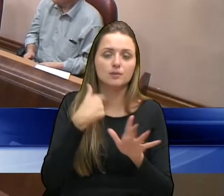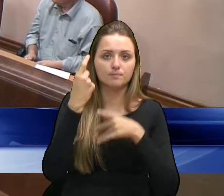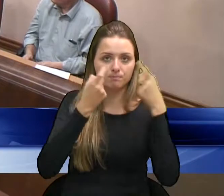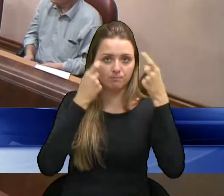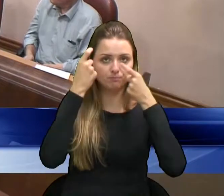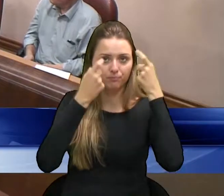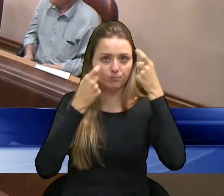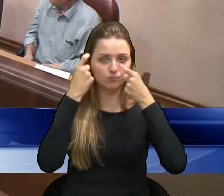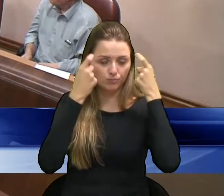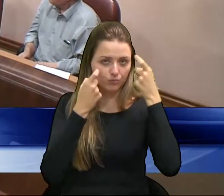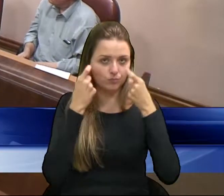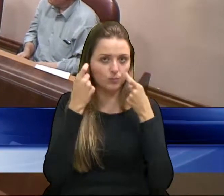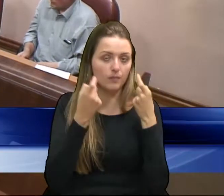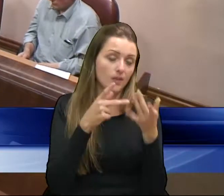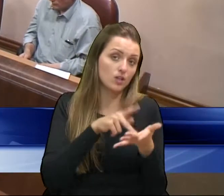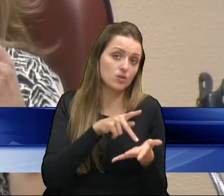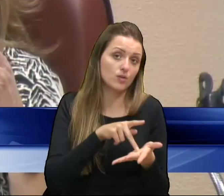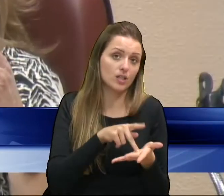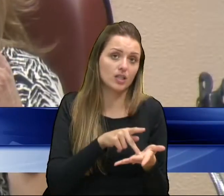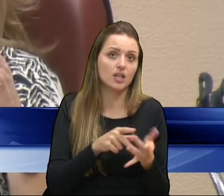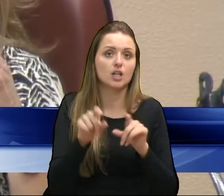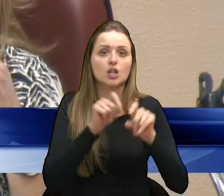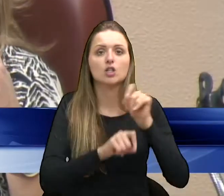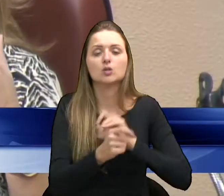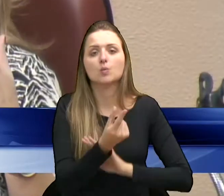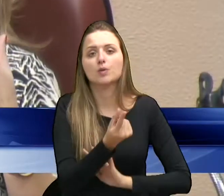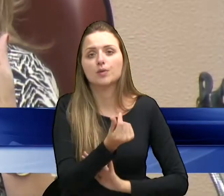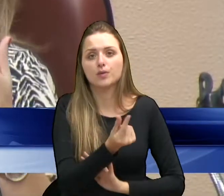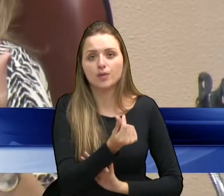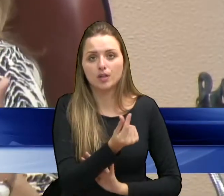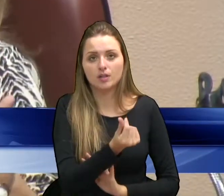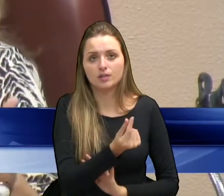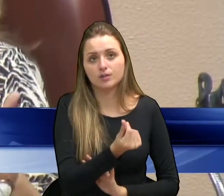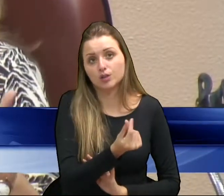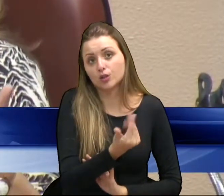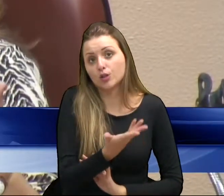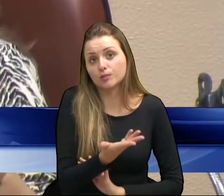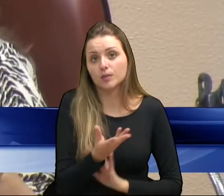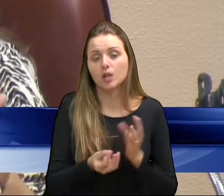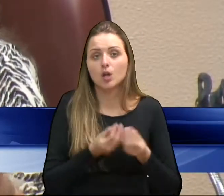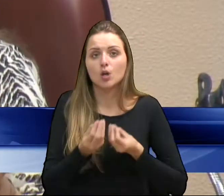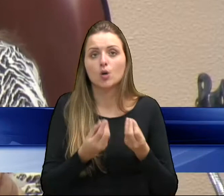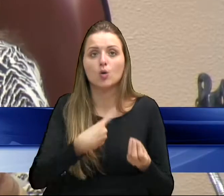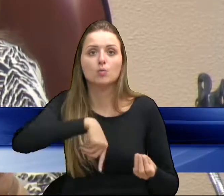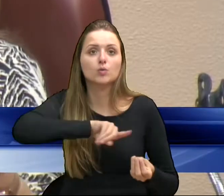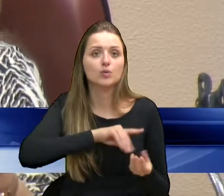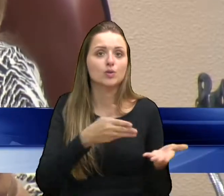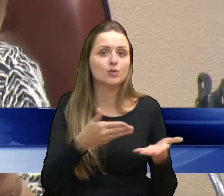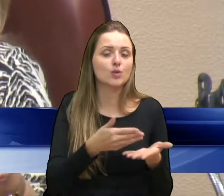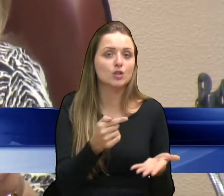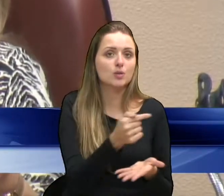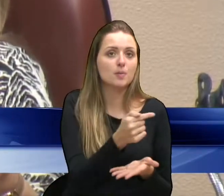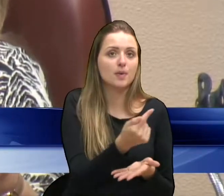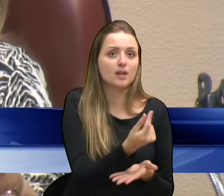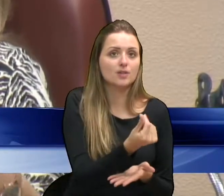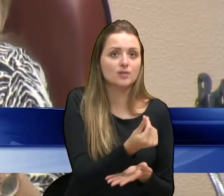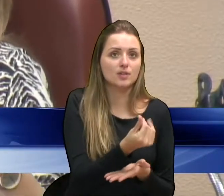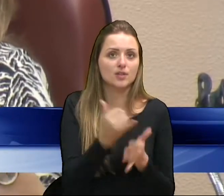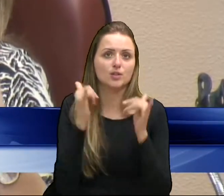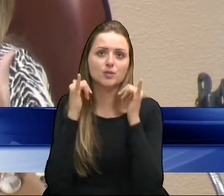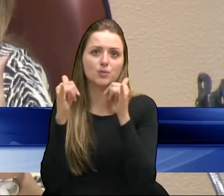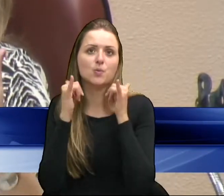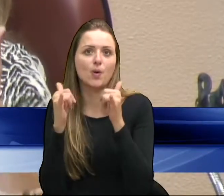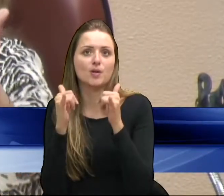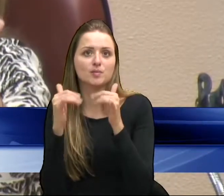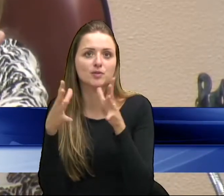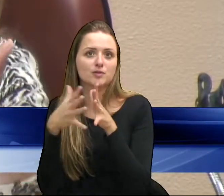preocupava, de fato, essa questão da tarifa, né? Como é que hoje nós estamos abaixo da tarifa do coletivo? Isso não tem o